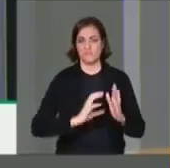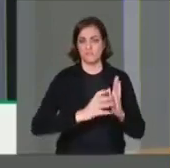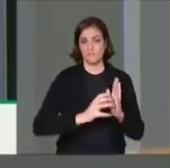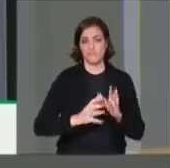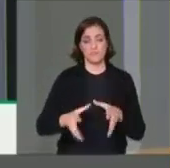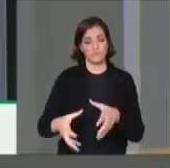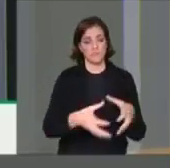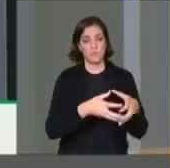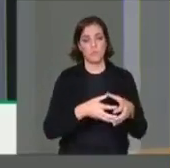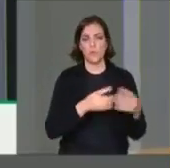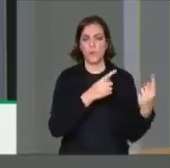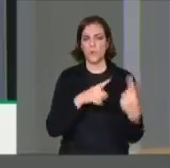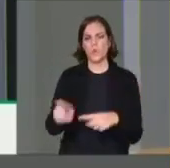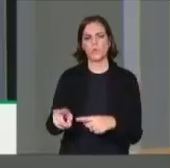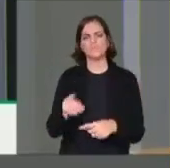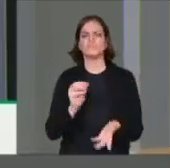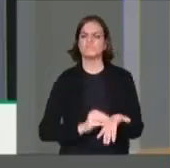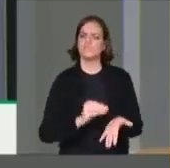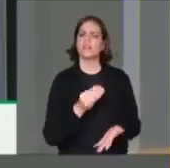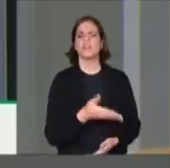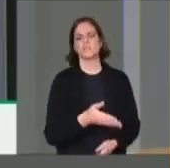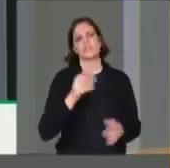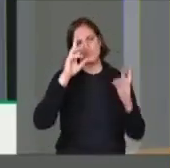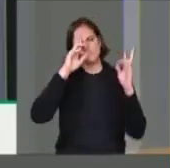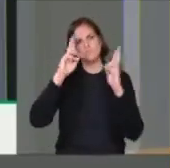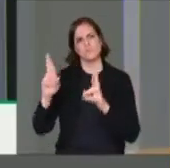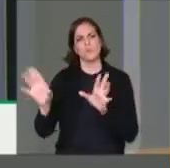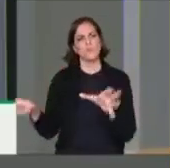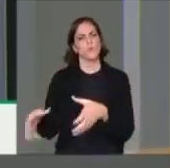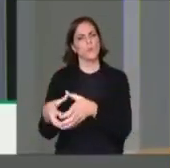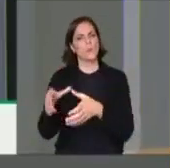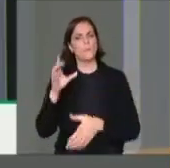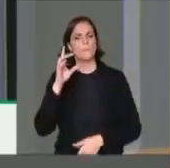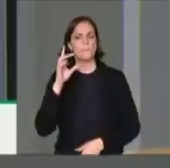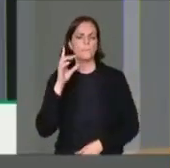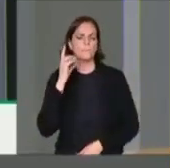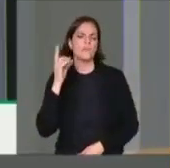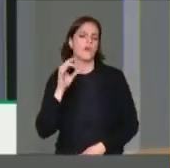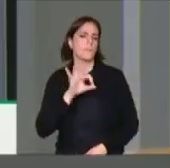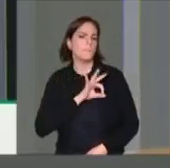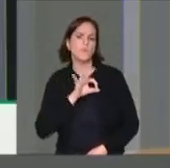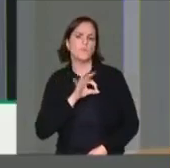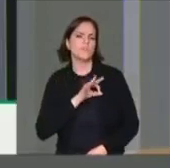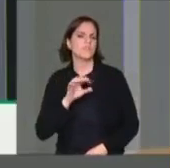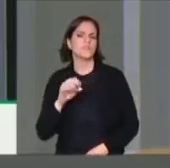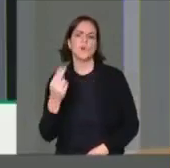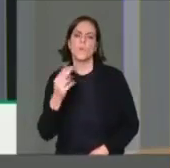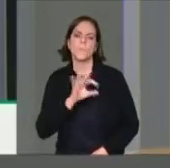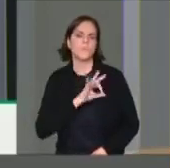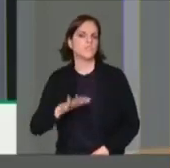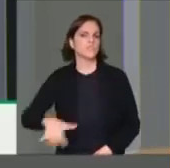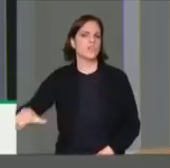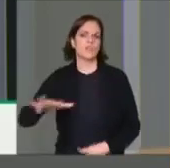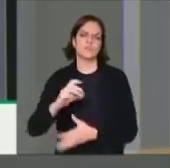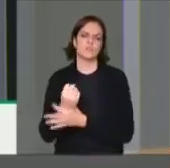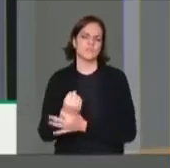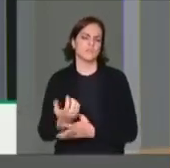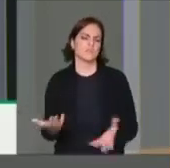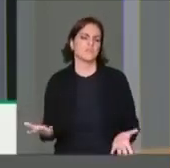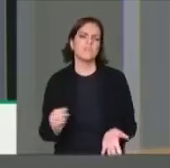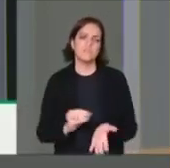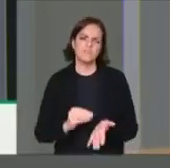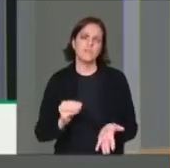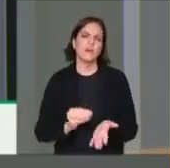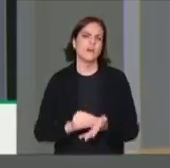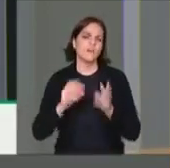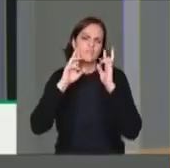à bancada da segurança pública, faltou com respeito com os policiais militares que fazem parte dessa casa e faltou com respeito com a